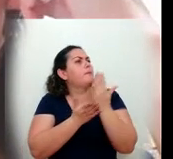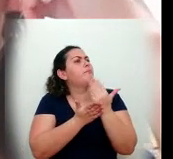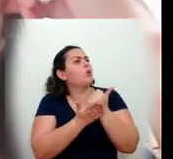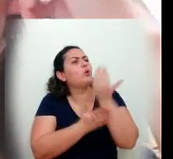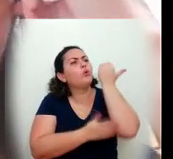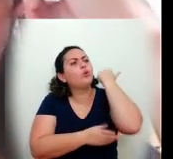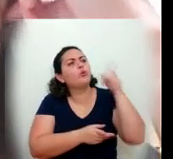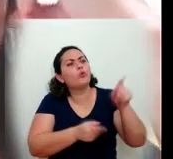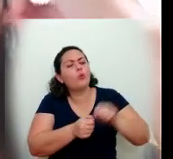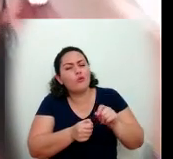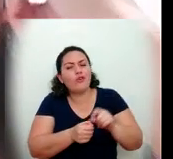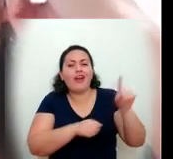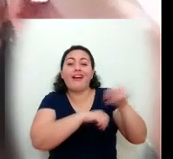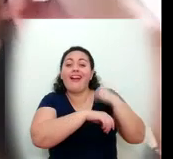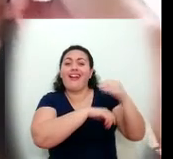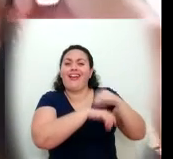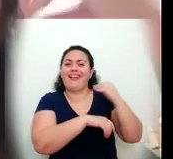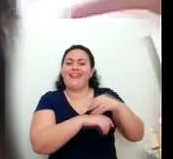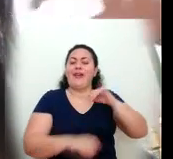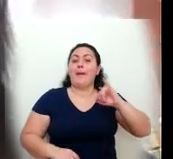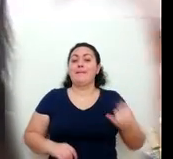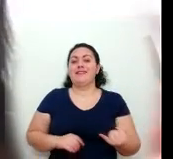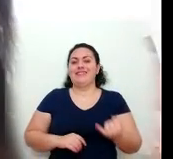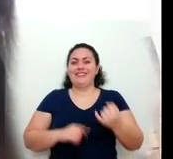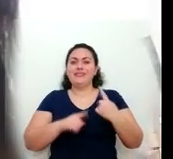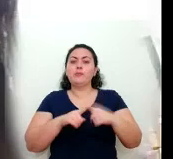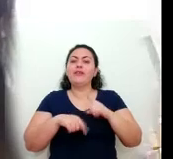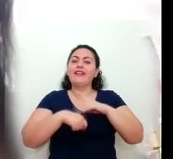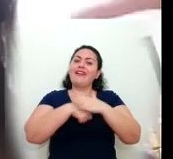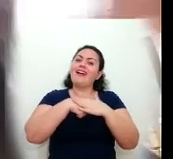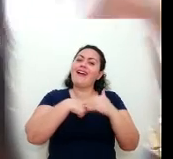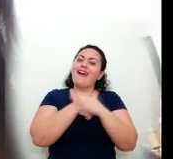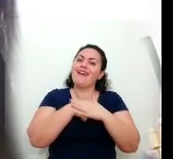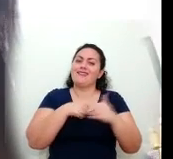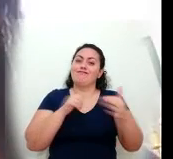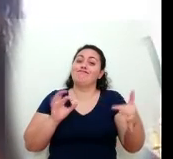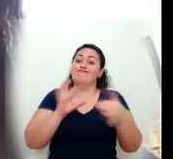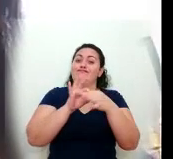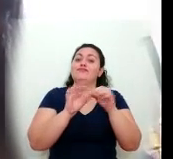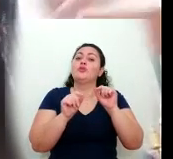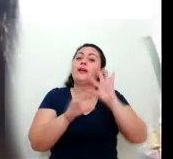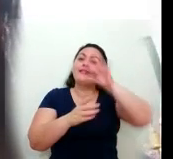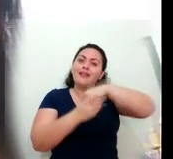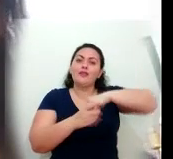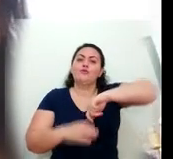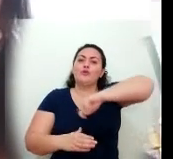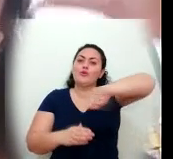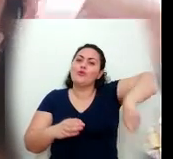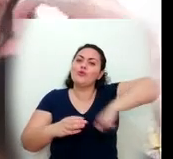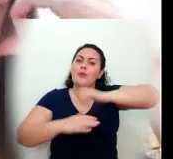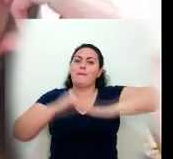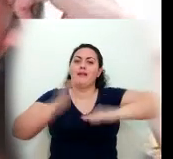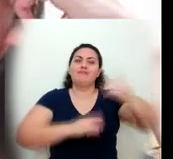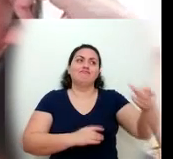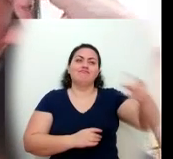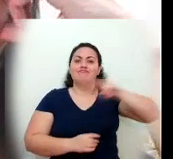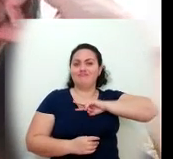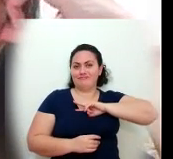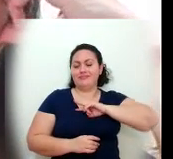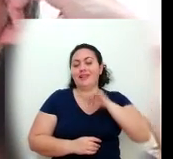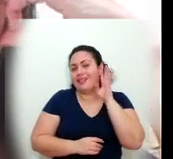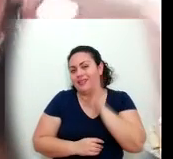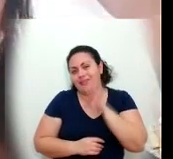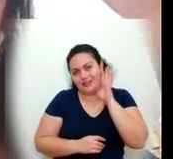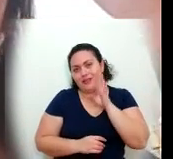assim, e vem, né, porque vem toda essa afetividade, né, ela vem na receita, ela é transferida, né, assim, então é muito